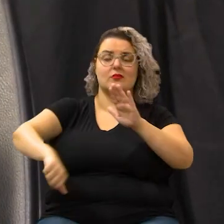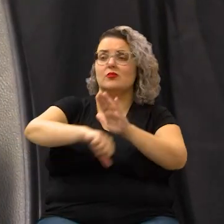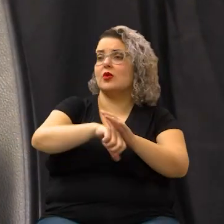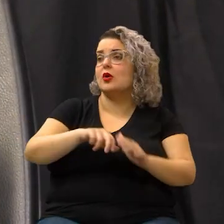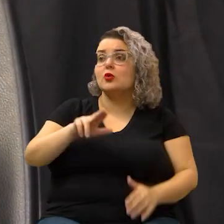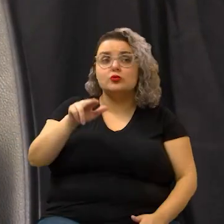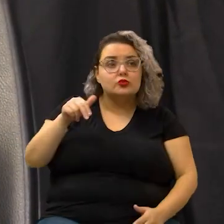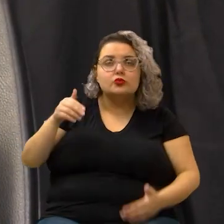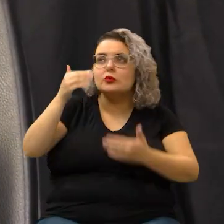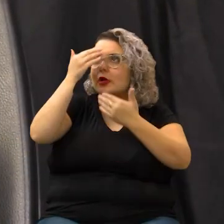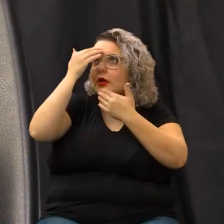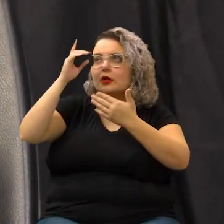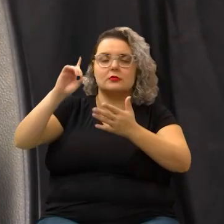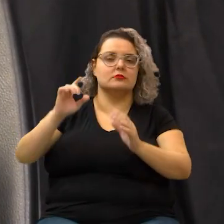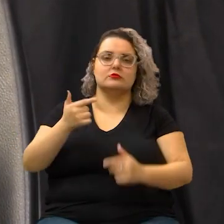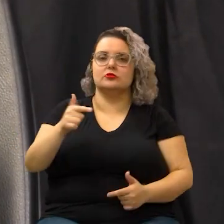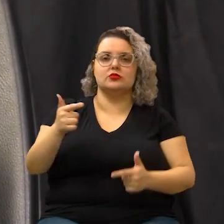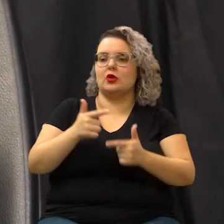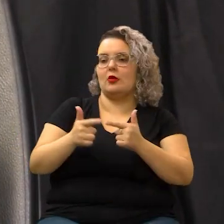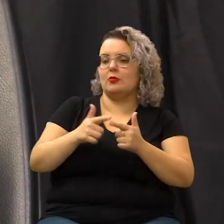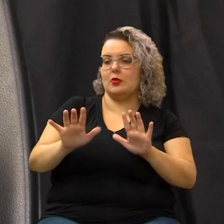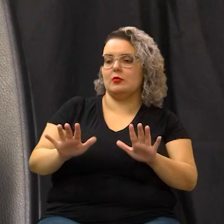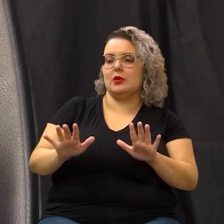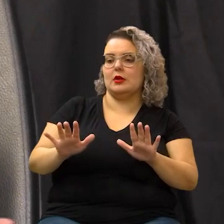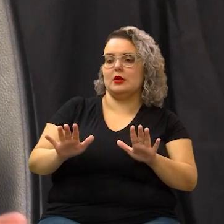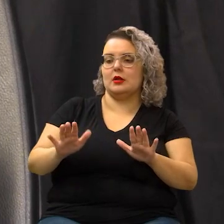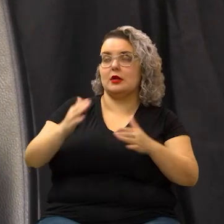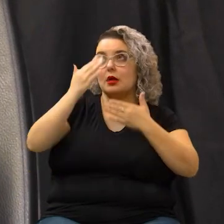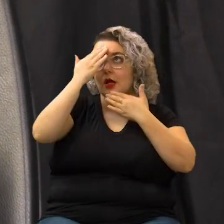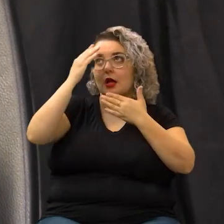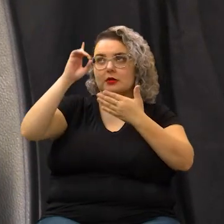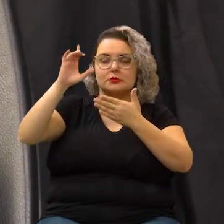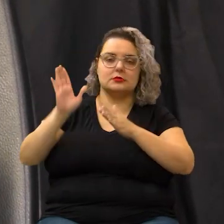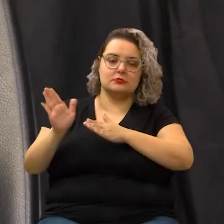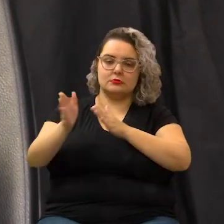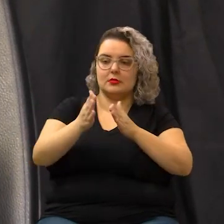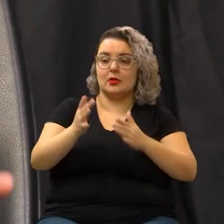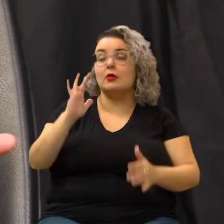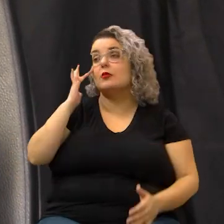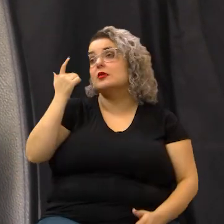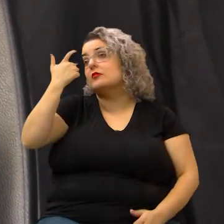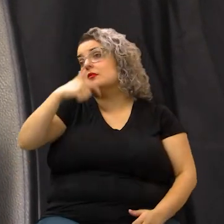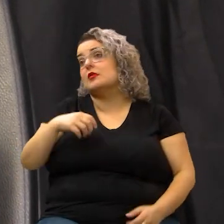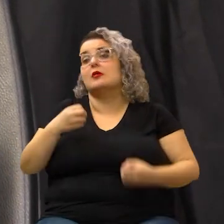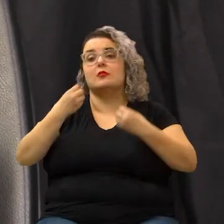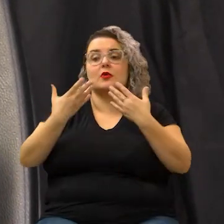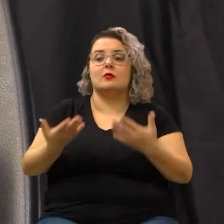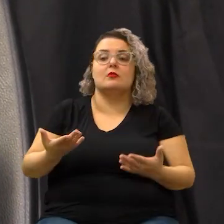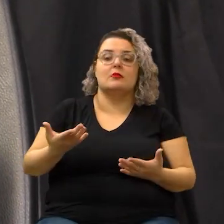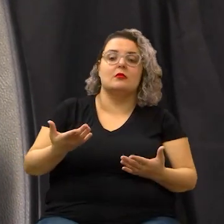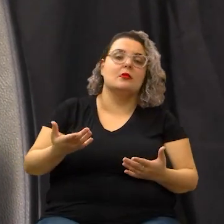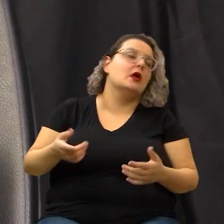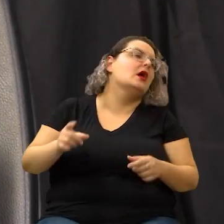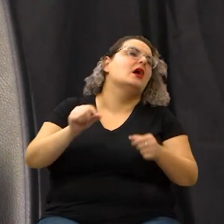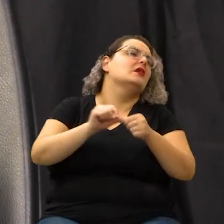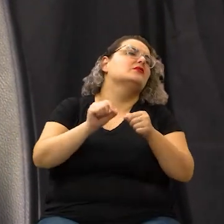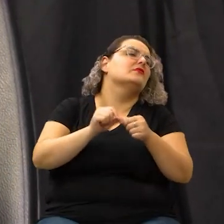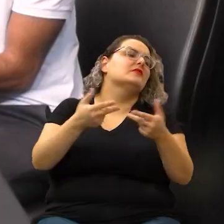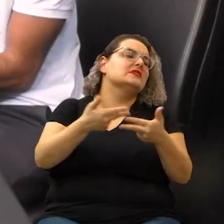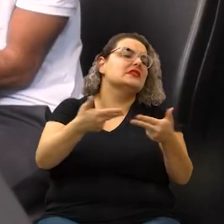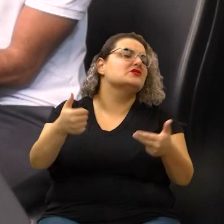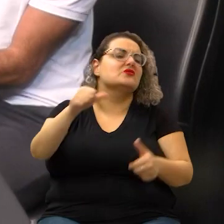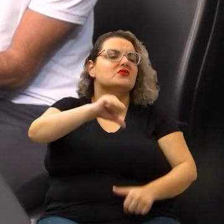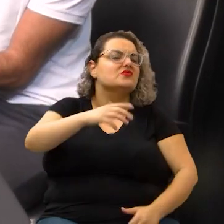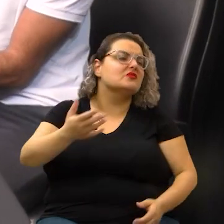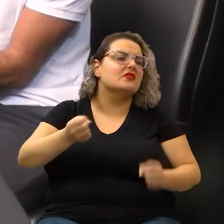periferia, com o crime. Eu nunca tive, graças a Deus, nada disso. Não fui para essa linha. Compreendo. Então eu achava que eu era uma pessoa boa. Mas já não fiz isso,